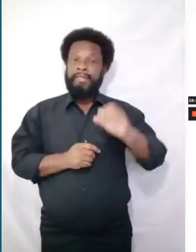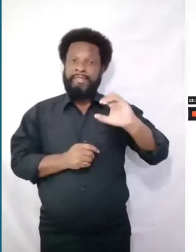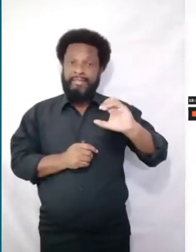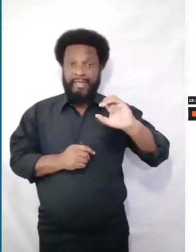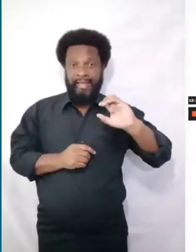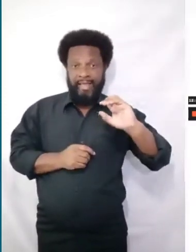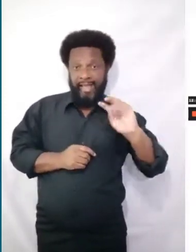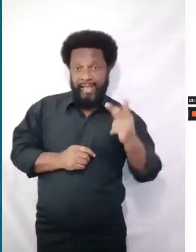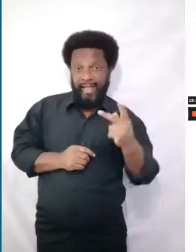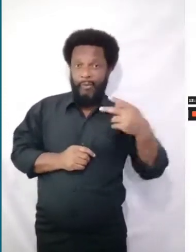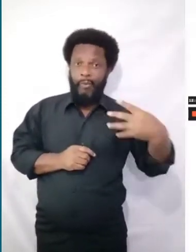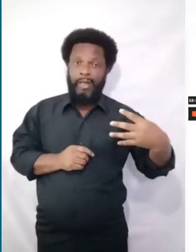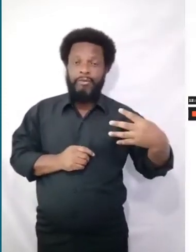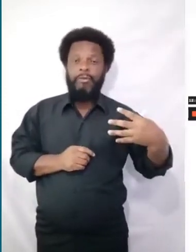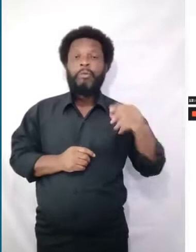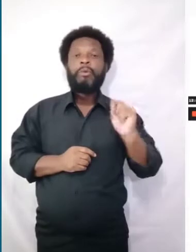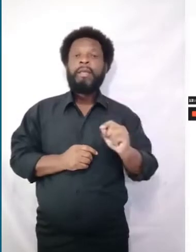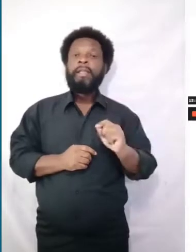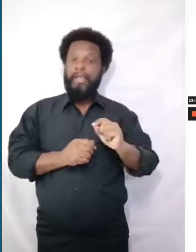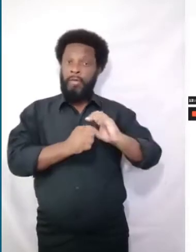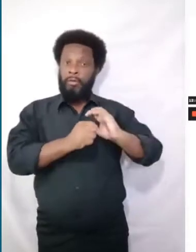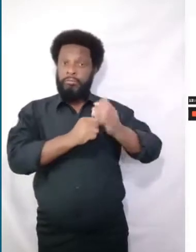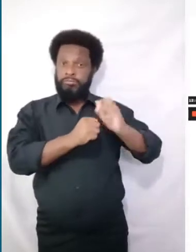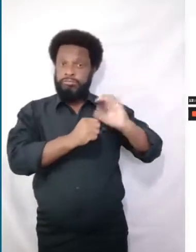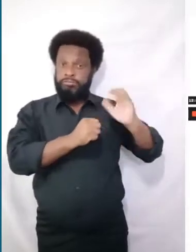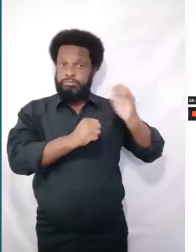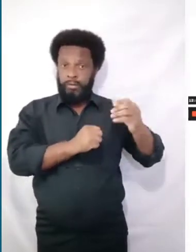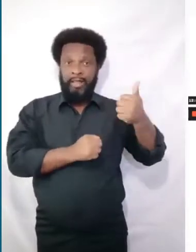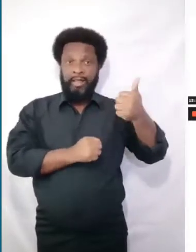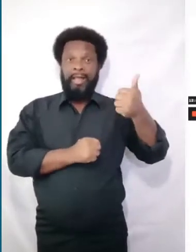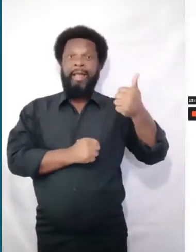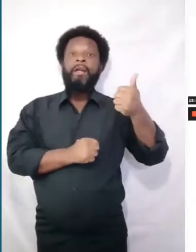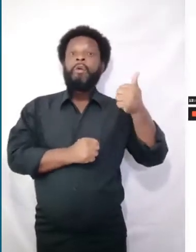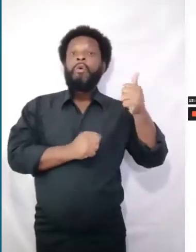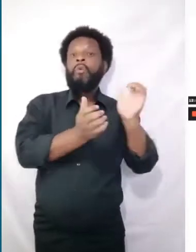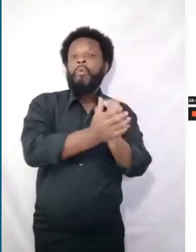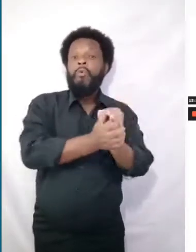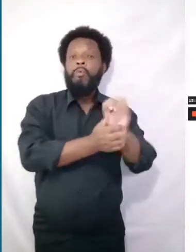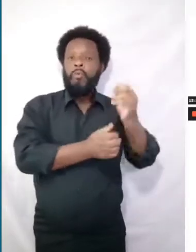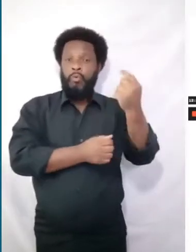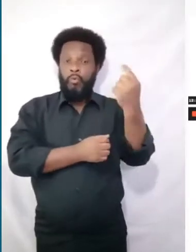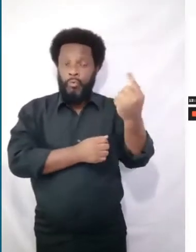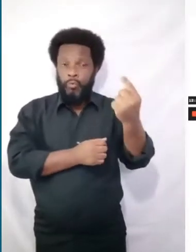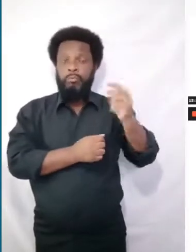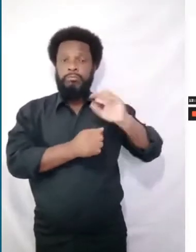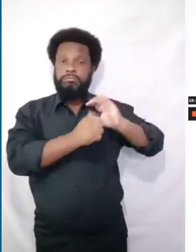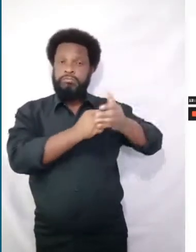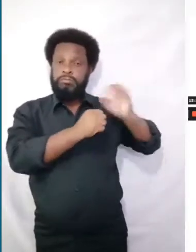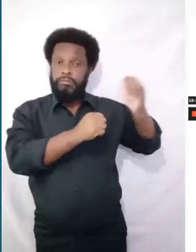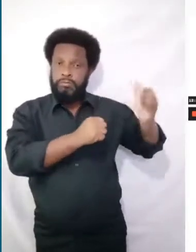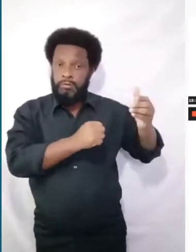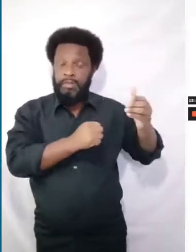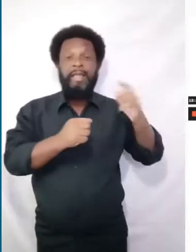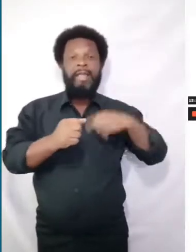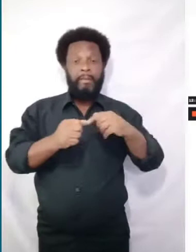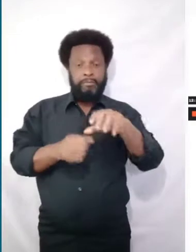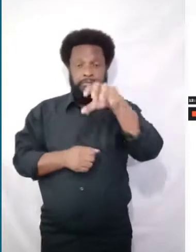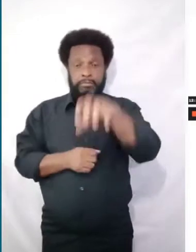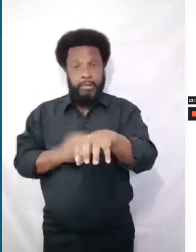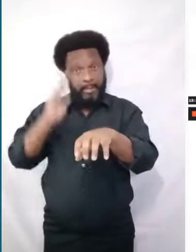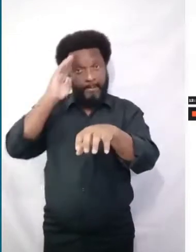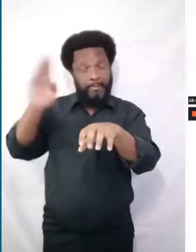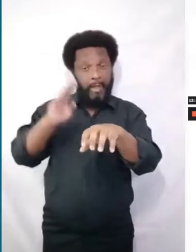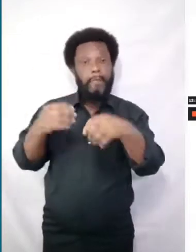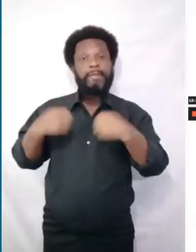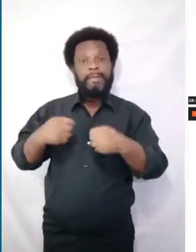molécula e última, que é o CH4, metano. Carbono, 14, 4 elétrons na camada de valência. Hidrogênio, grupo 1, 1 elétron na camada